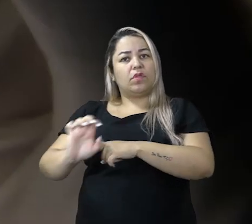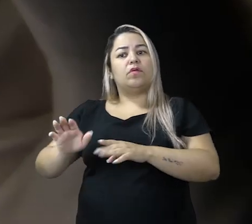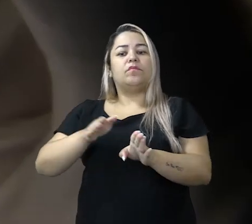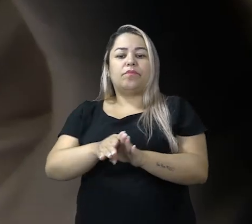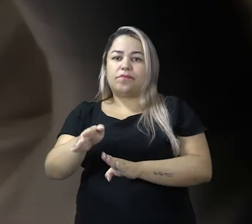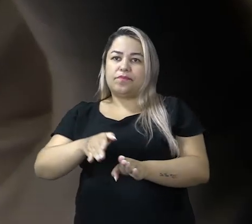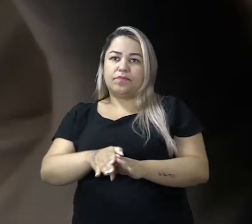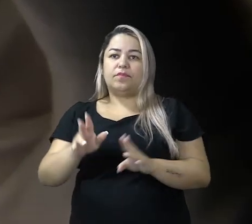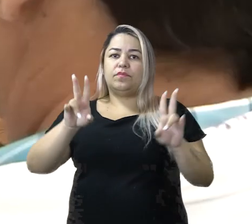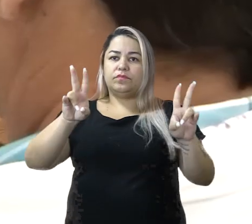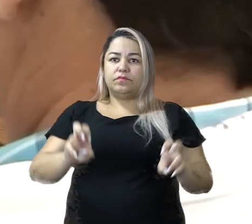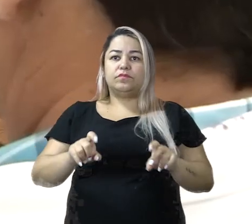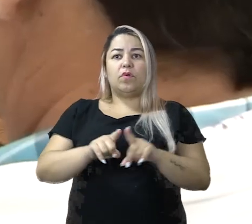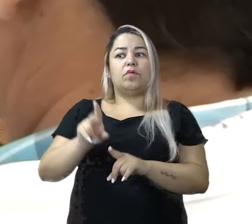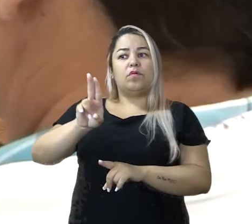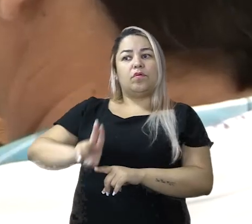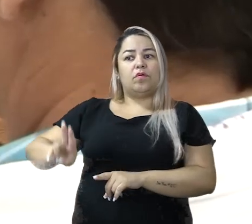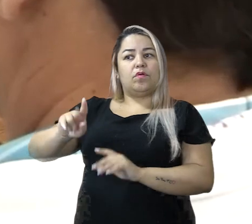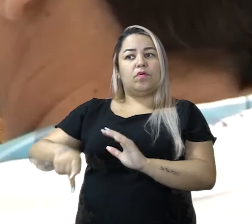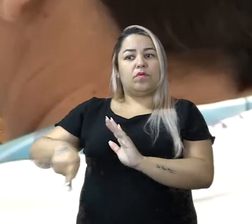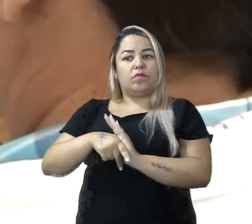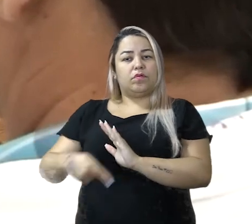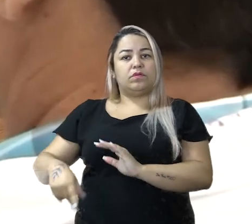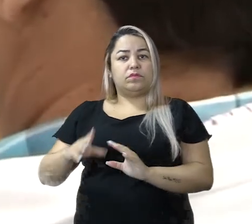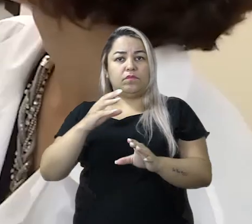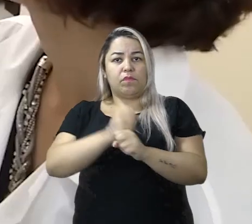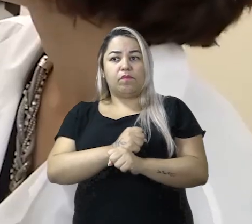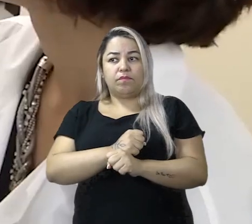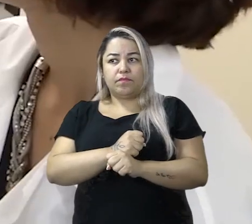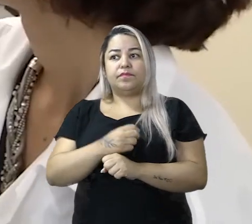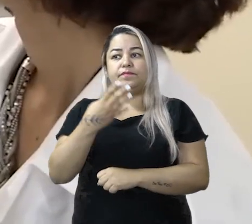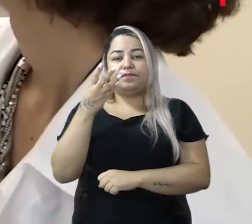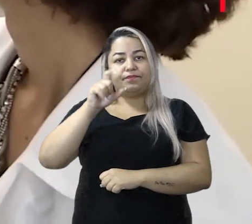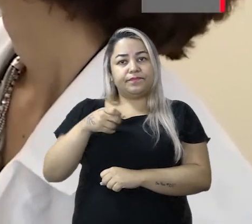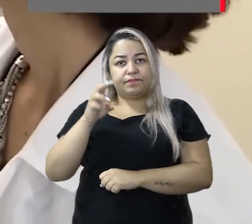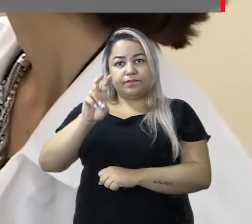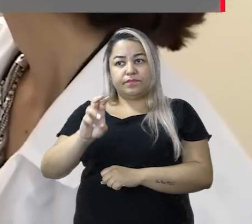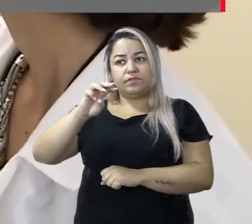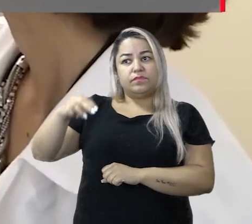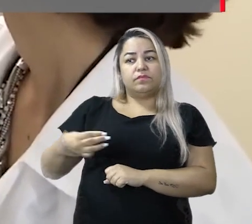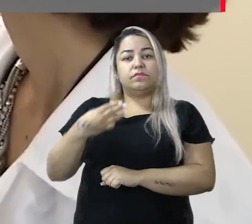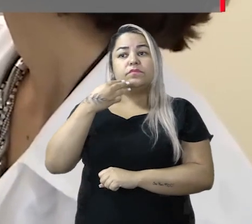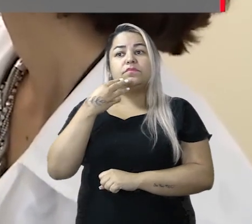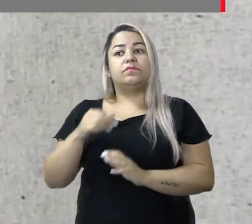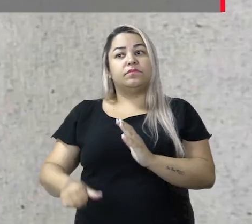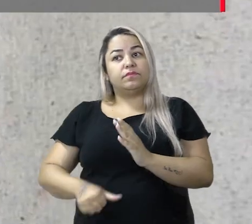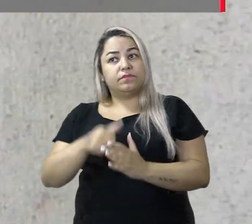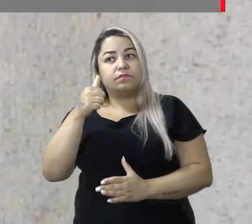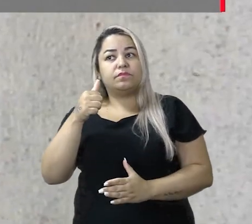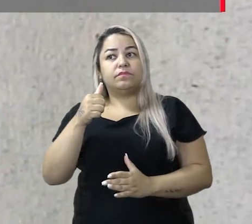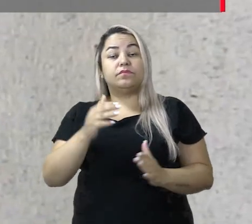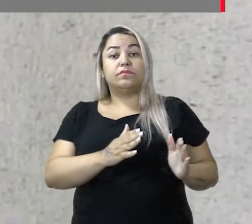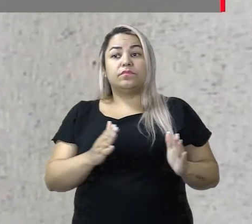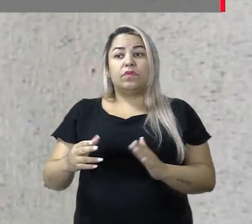gestores estaduais serão orientados sobre os critérios de uso. Do total, serão distribuídos 4,5 milhões de